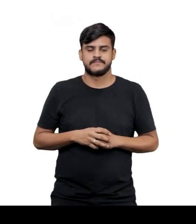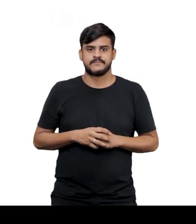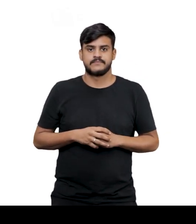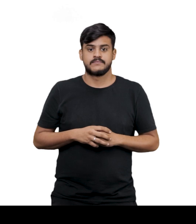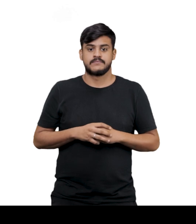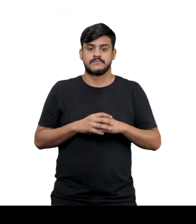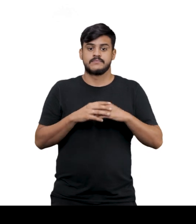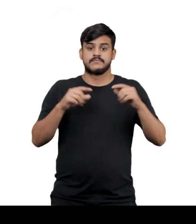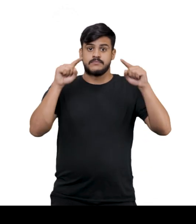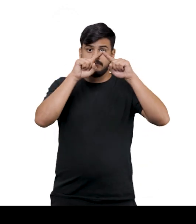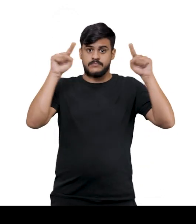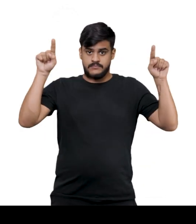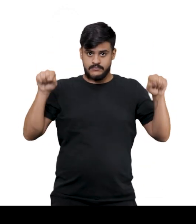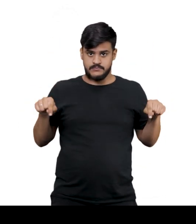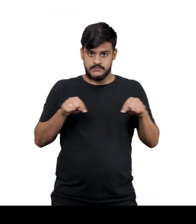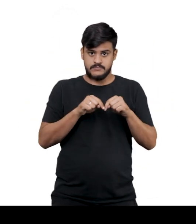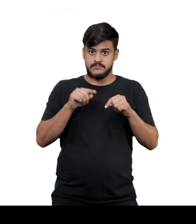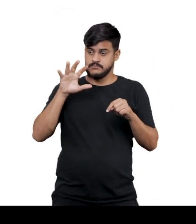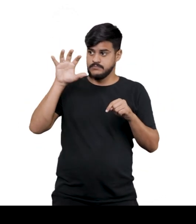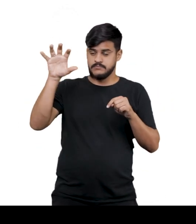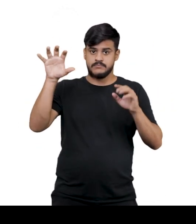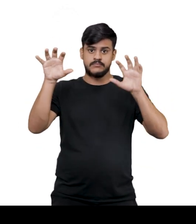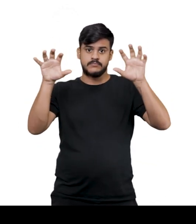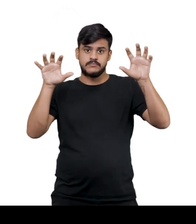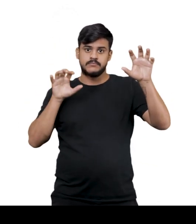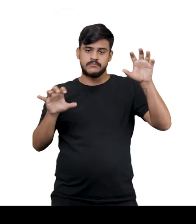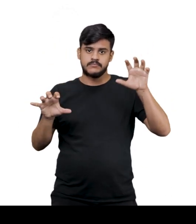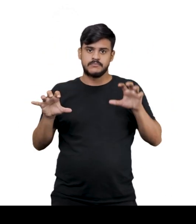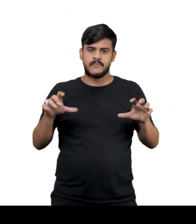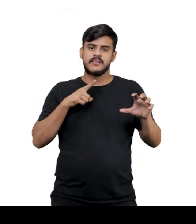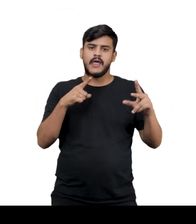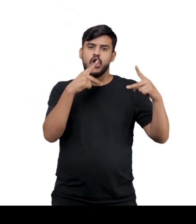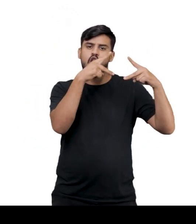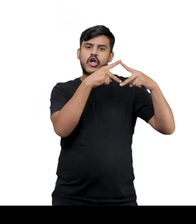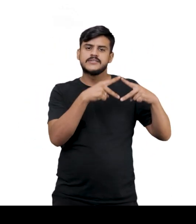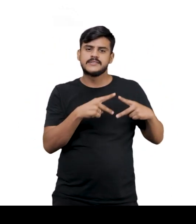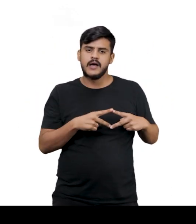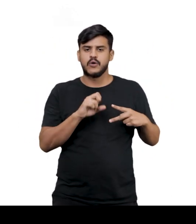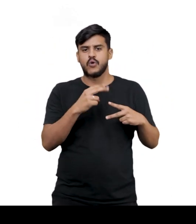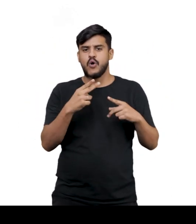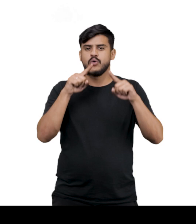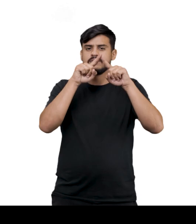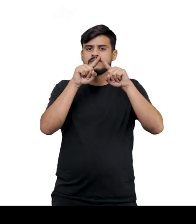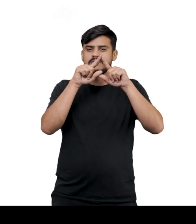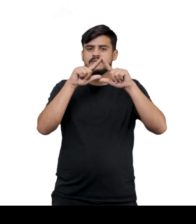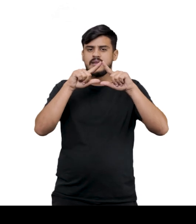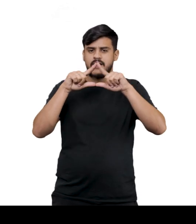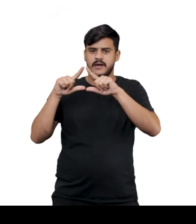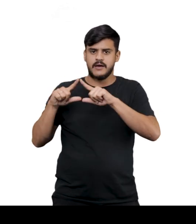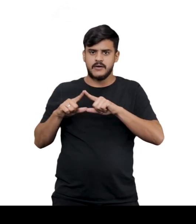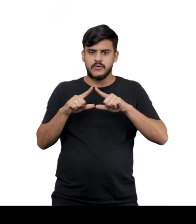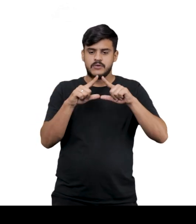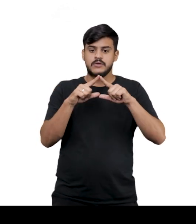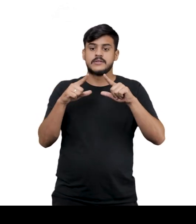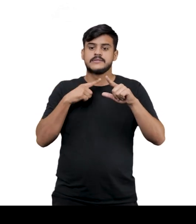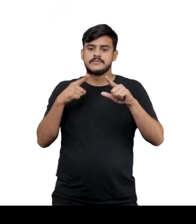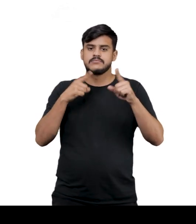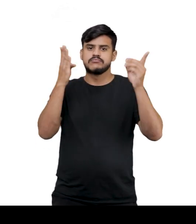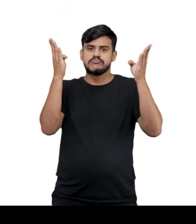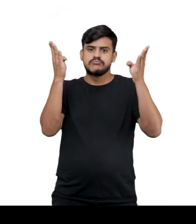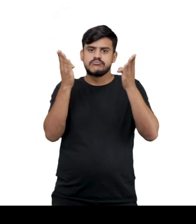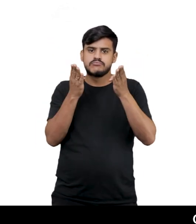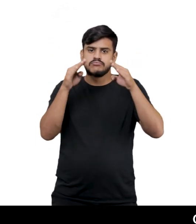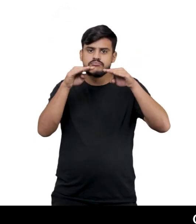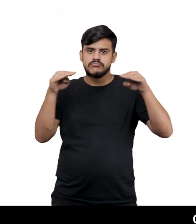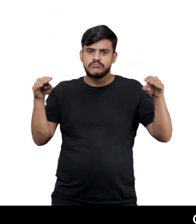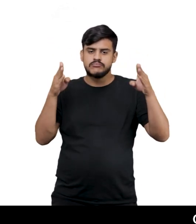Nos quadrantes que ocupam as extremidades da tela, cada triângulo ou losango é preenchido por linhas